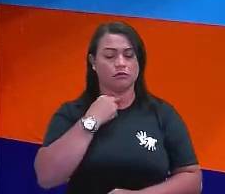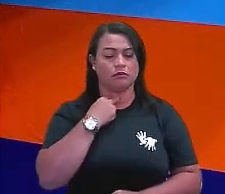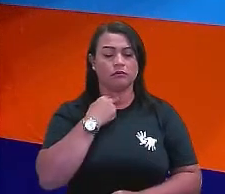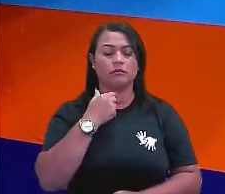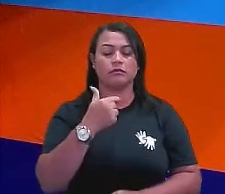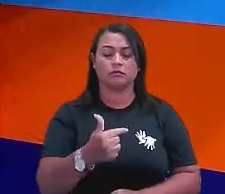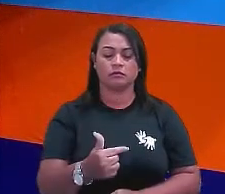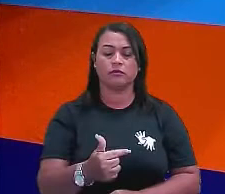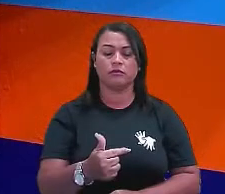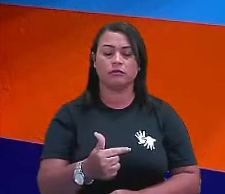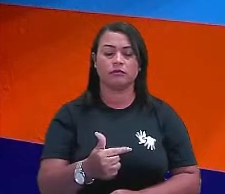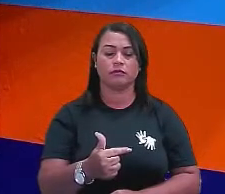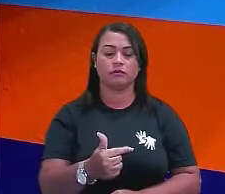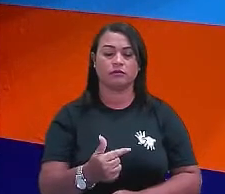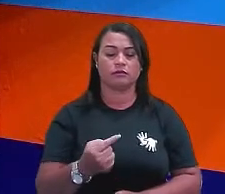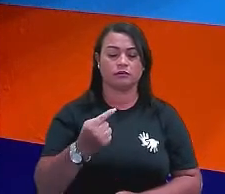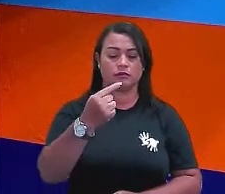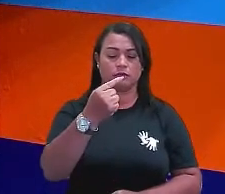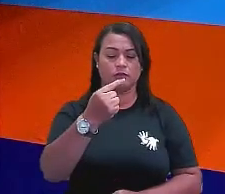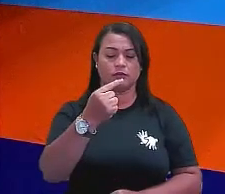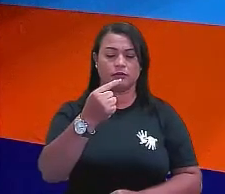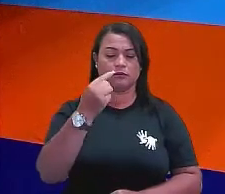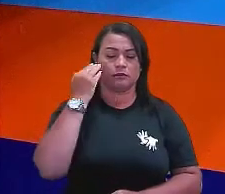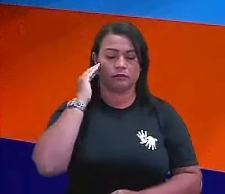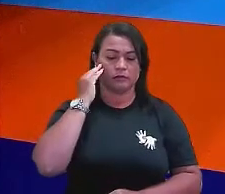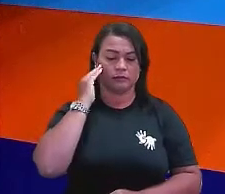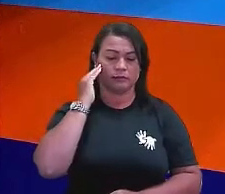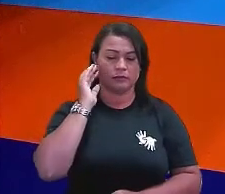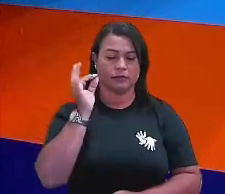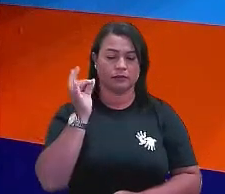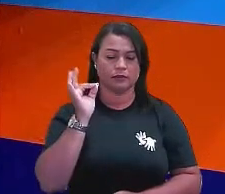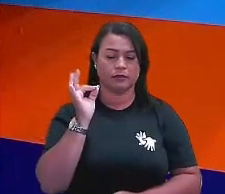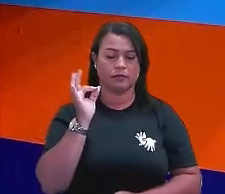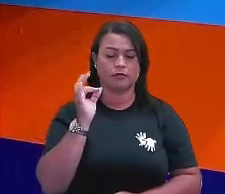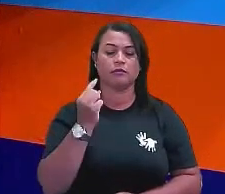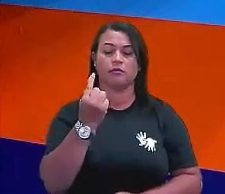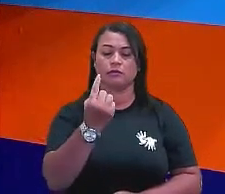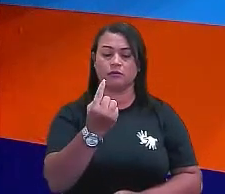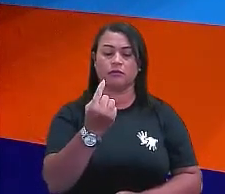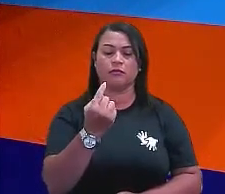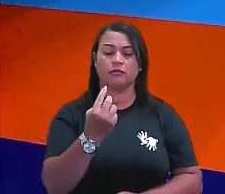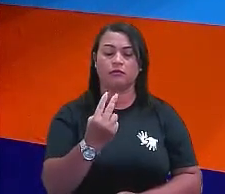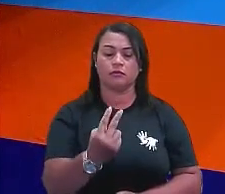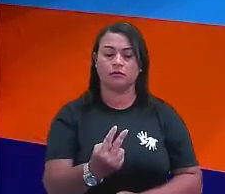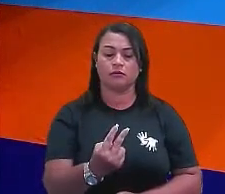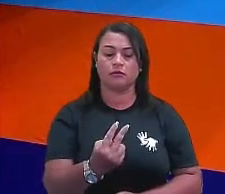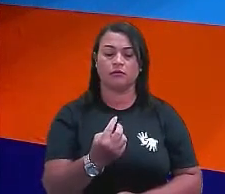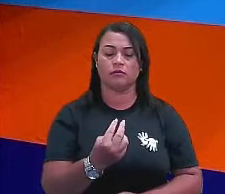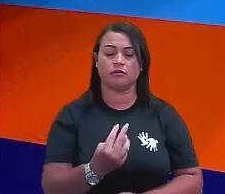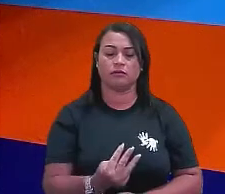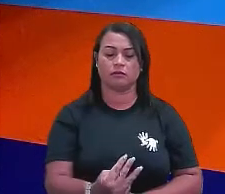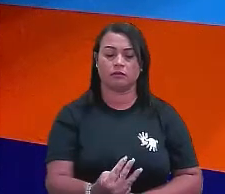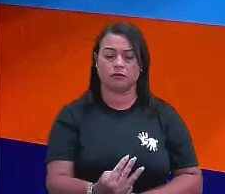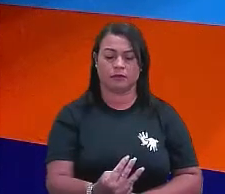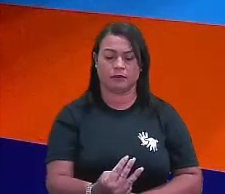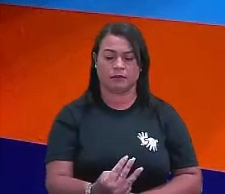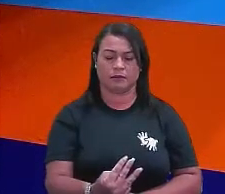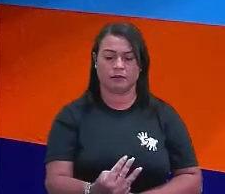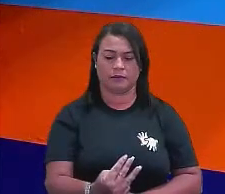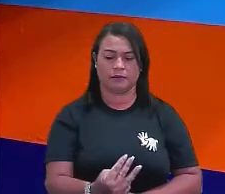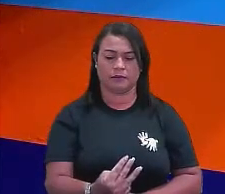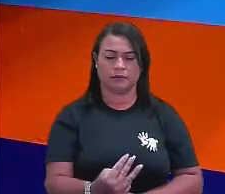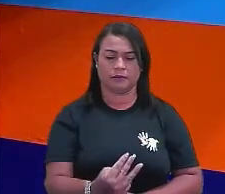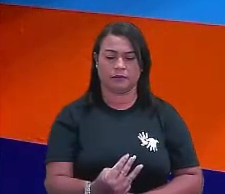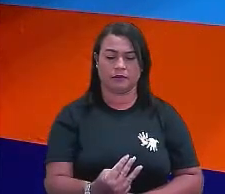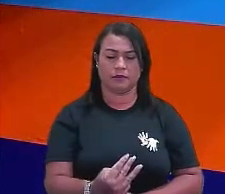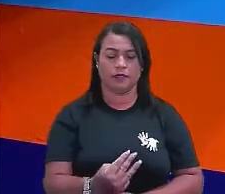eu boto o 2, ó, e subo 1 lá em cima. E aí, eu continuo. 1 mais 2, 3.